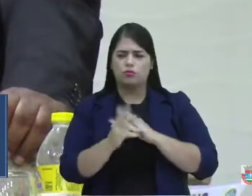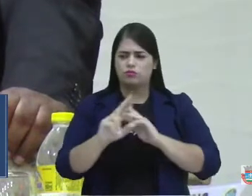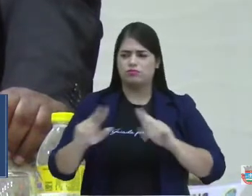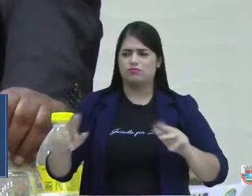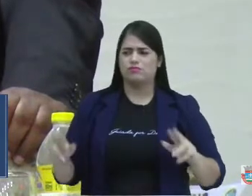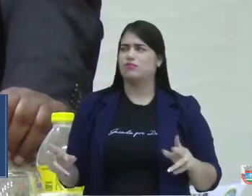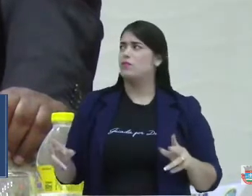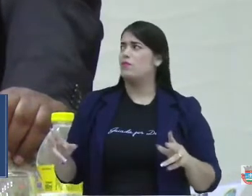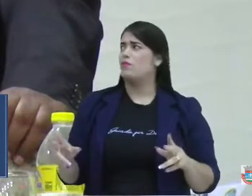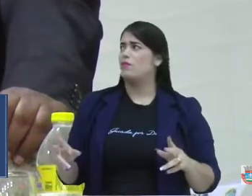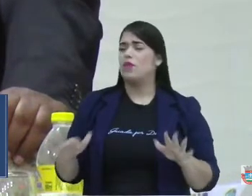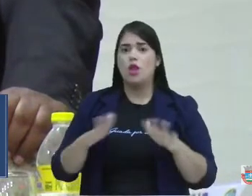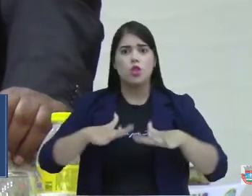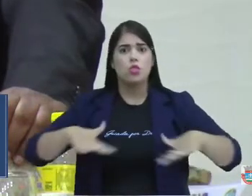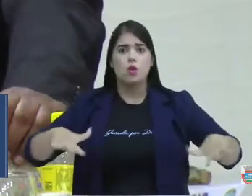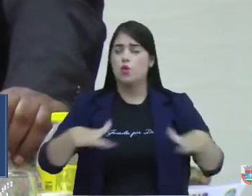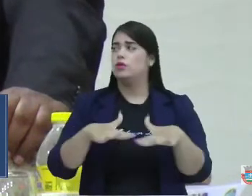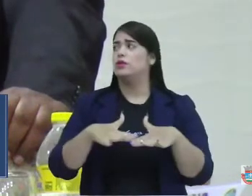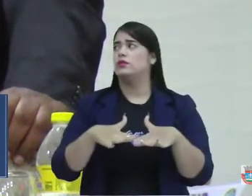estão